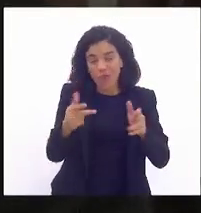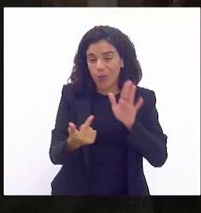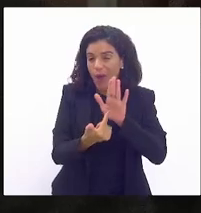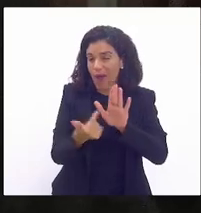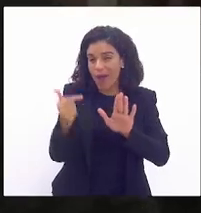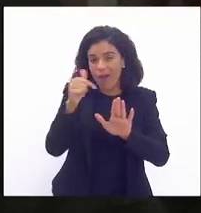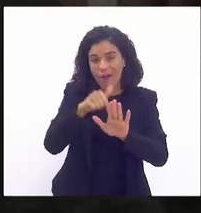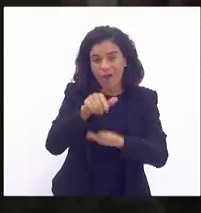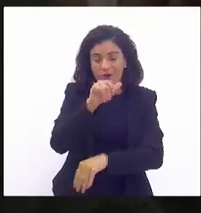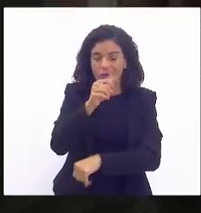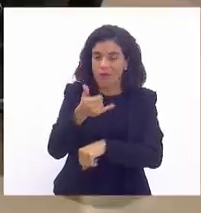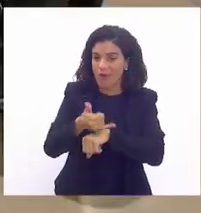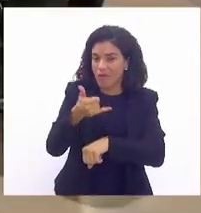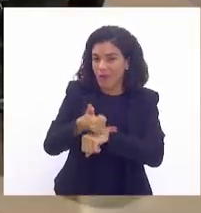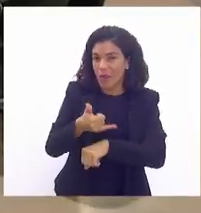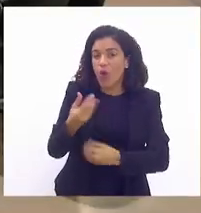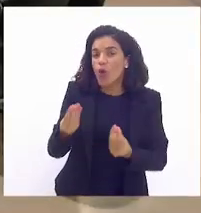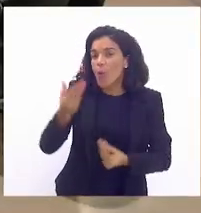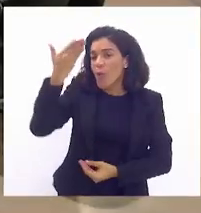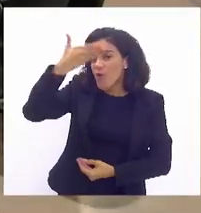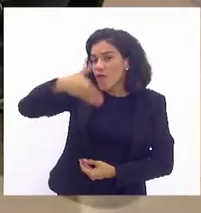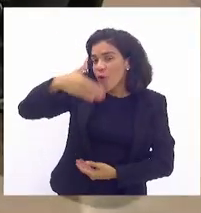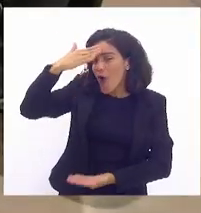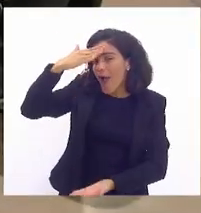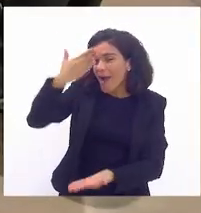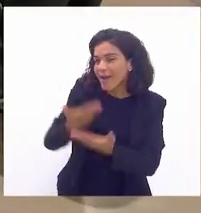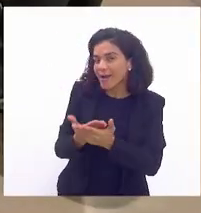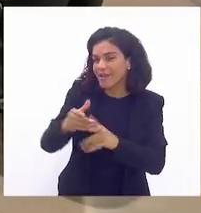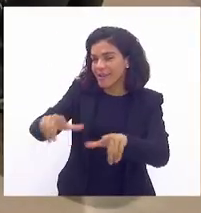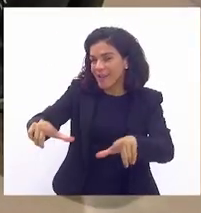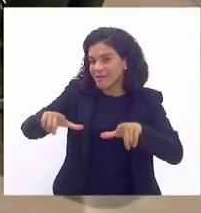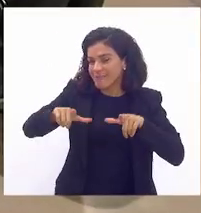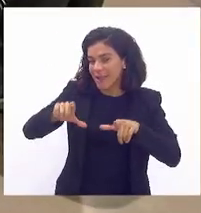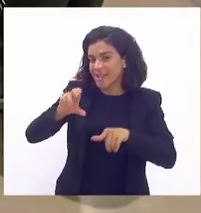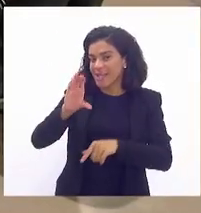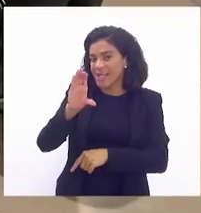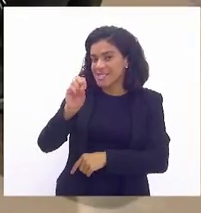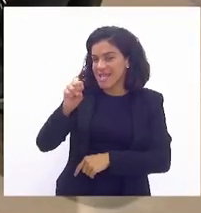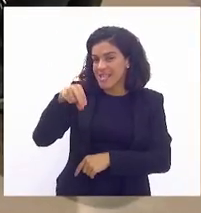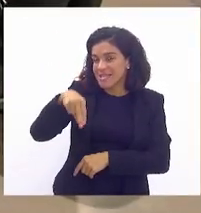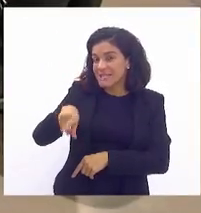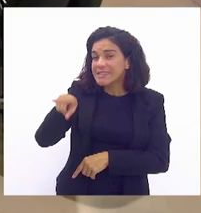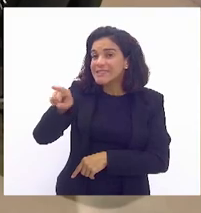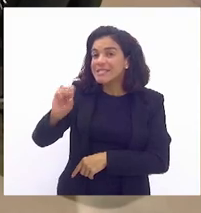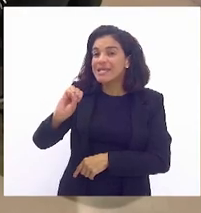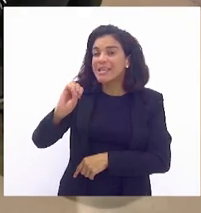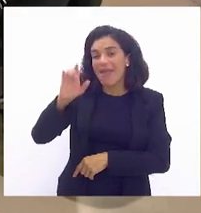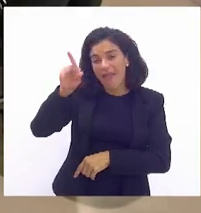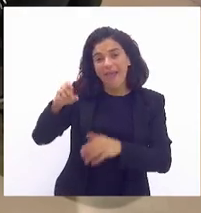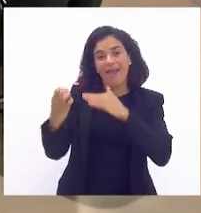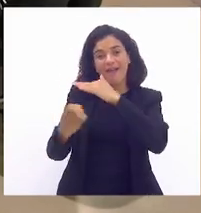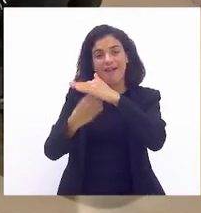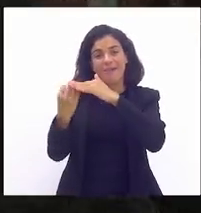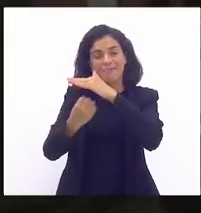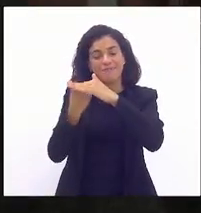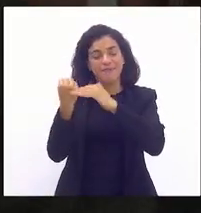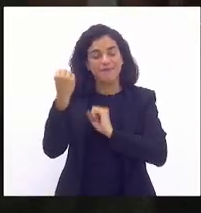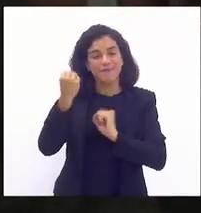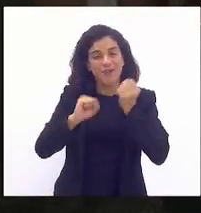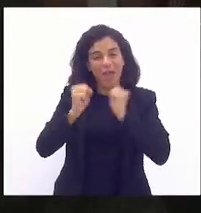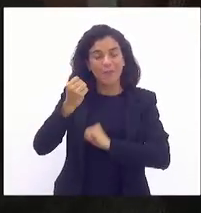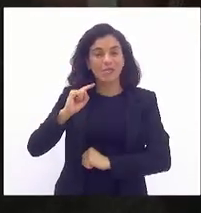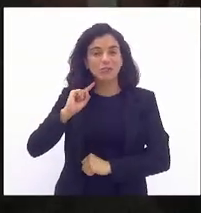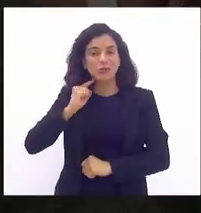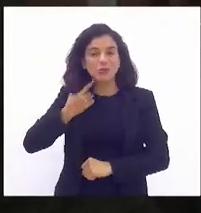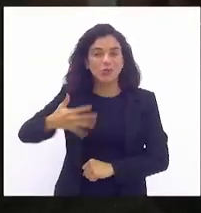como que eu vou acreditar nos laudos da CSN se é ela que é a poluidora, se é ela que tem que ter